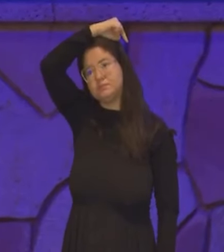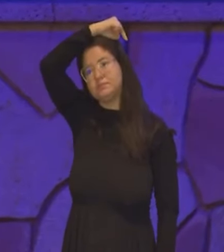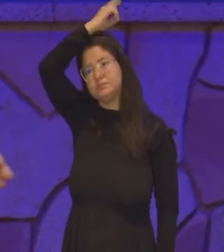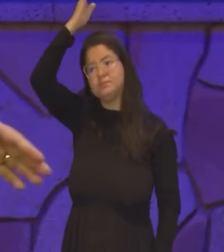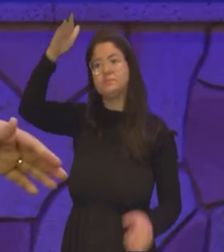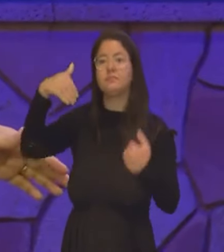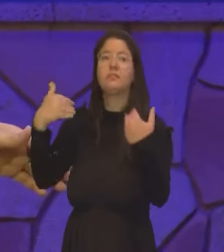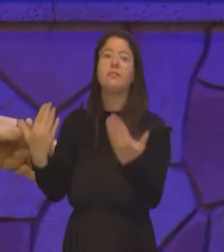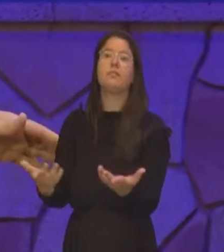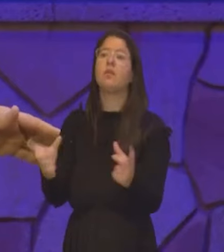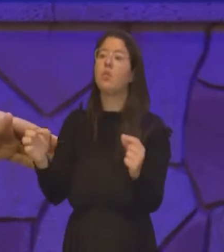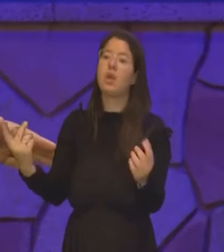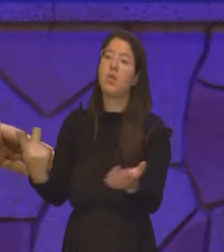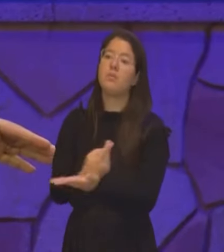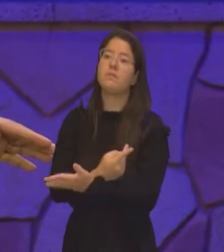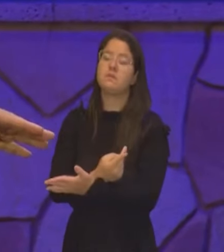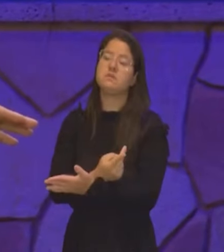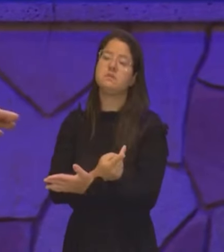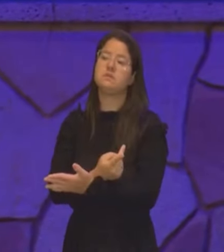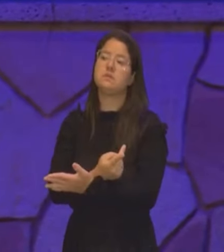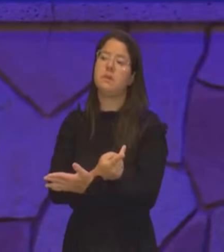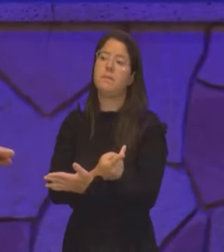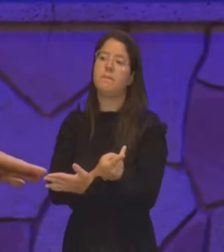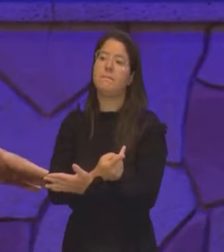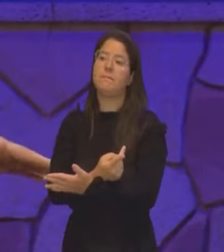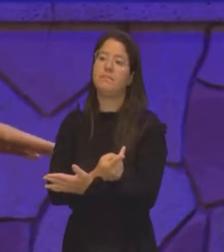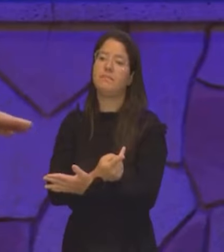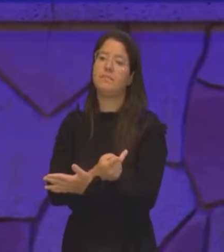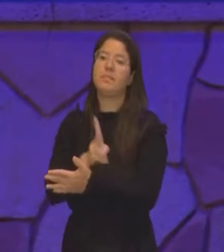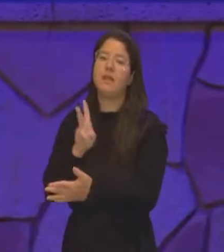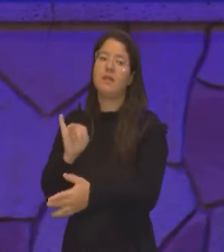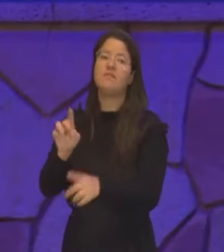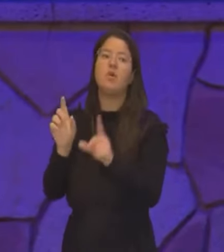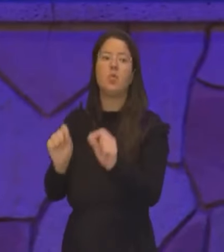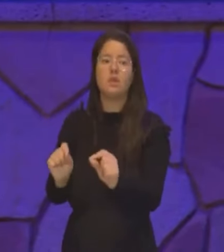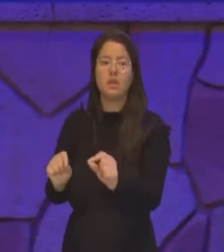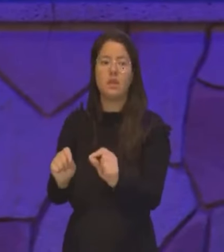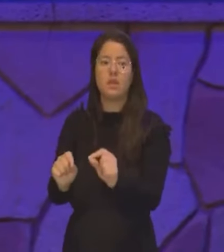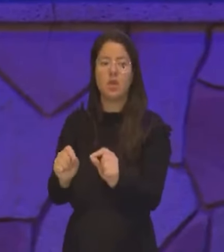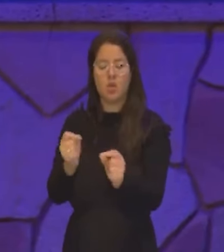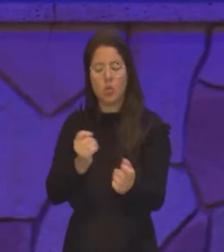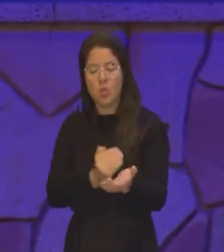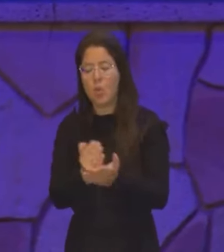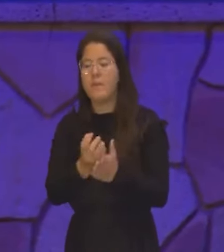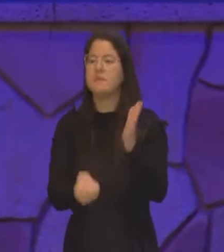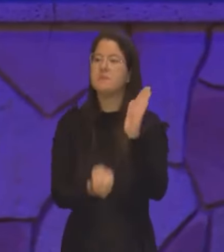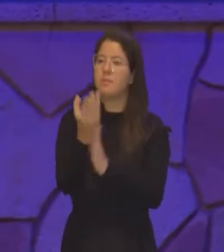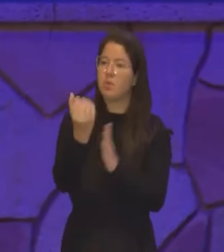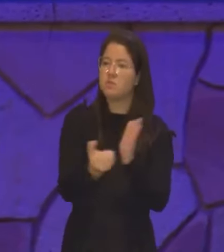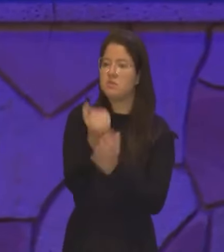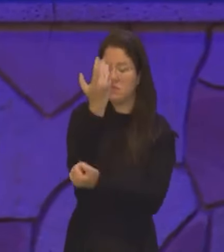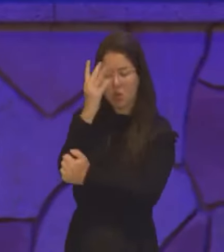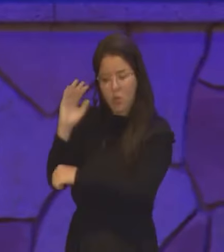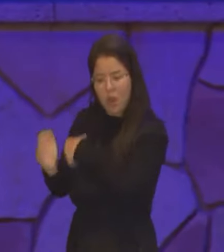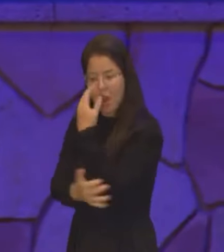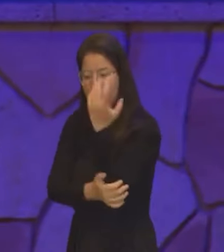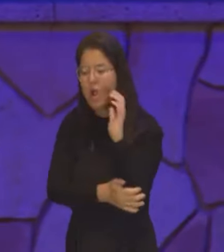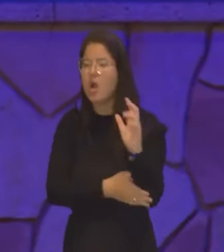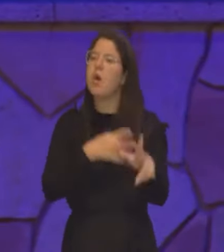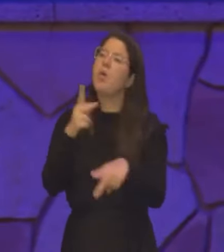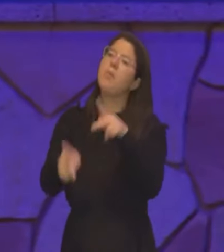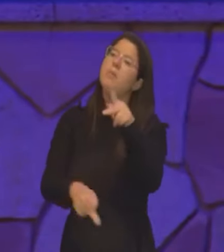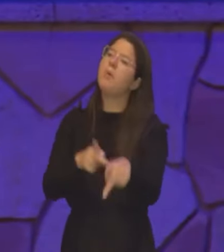E Ele então iria fazer com que desde a produção do campo, o povo voltaria